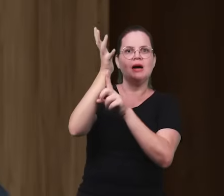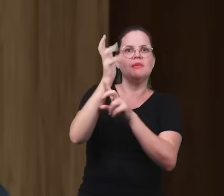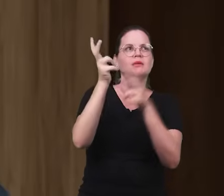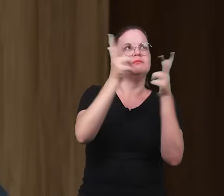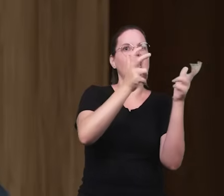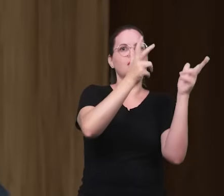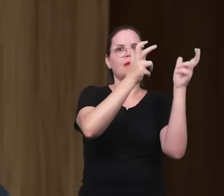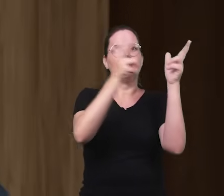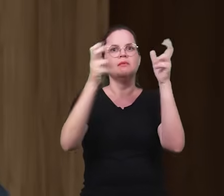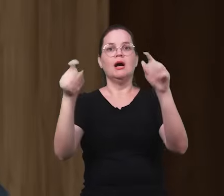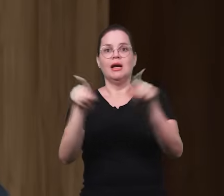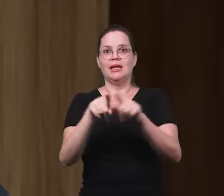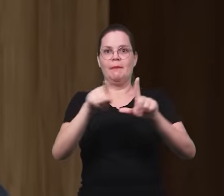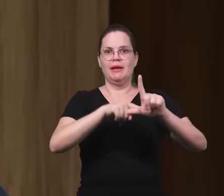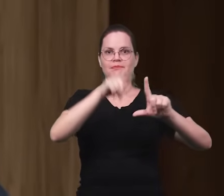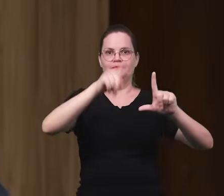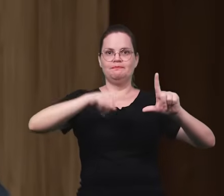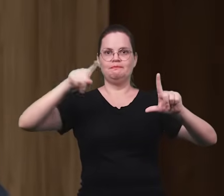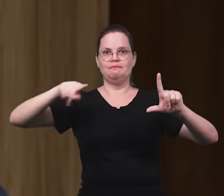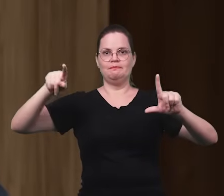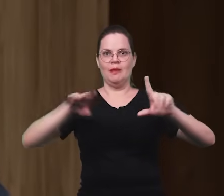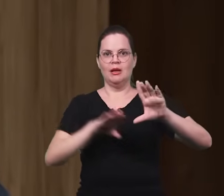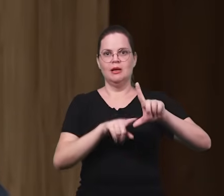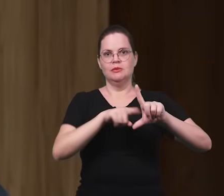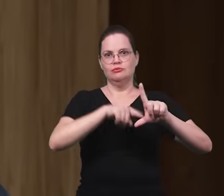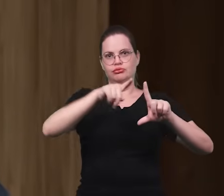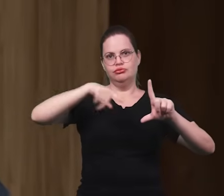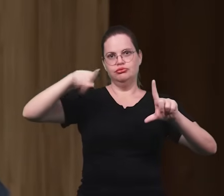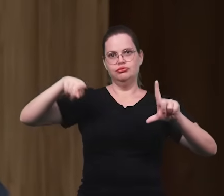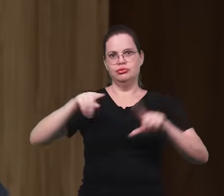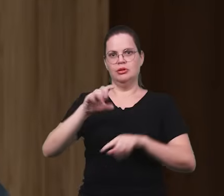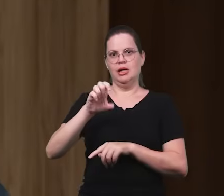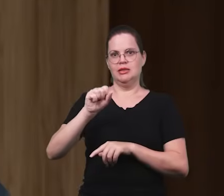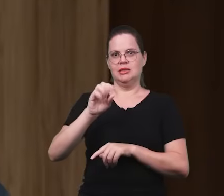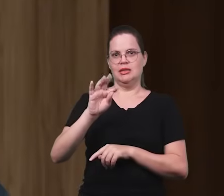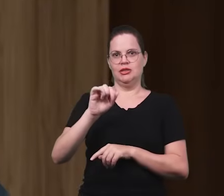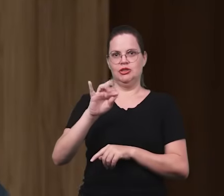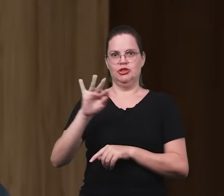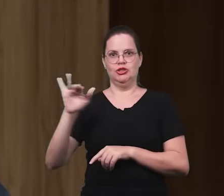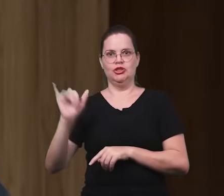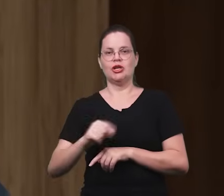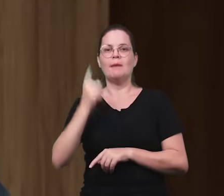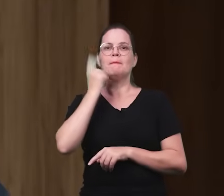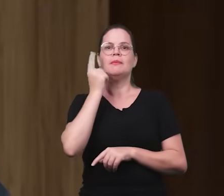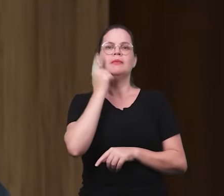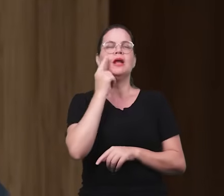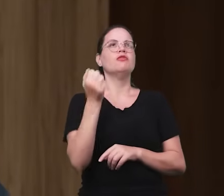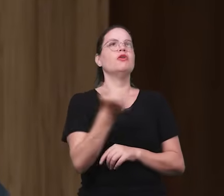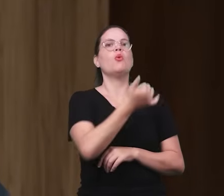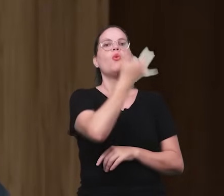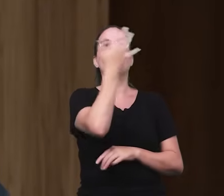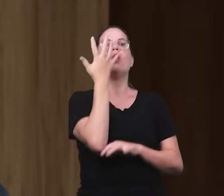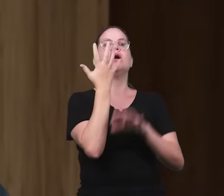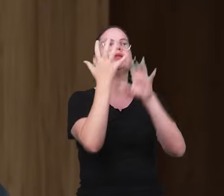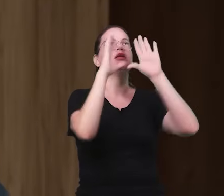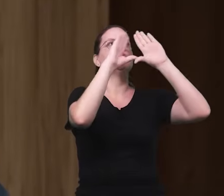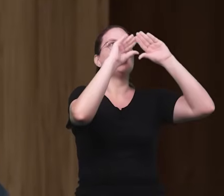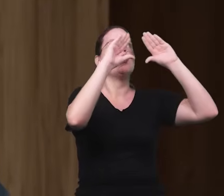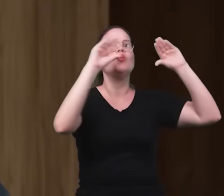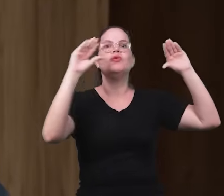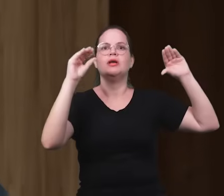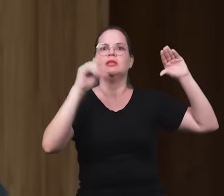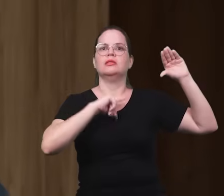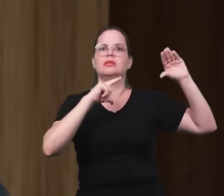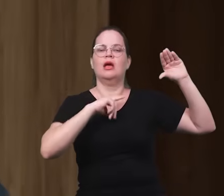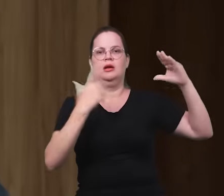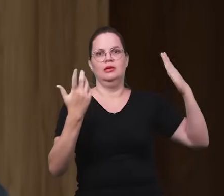a estatística, e eu acho a precisão profética muito interessante, numerar as nuvens. E aí, se precisa